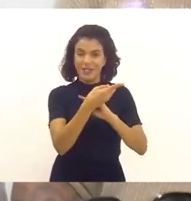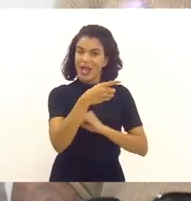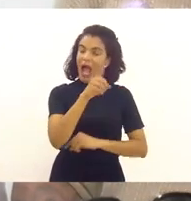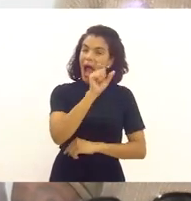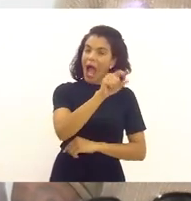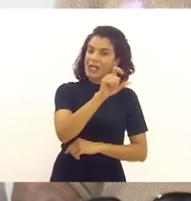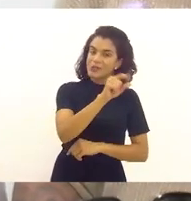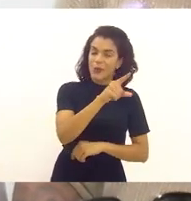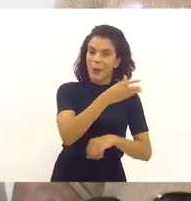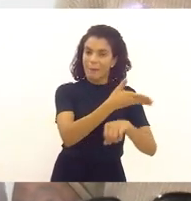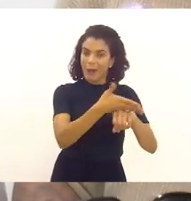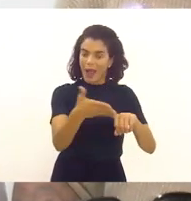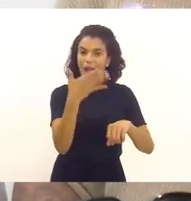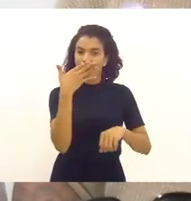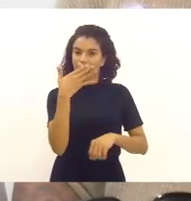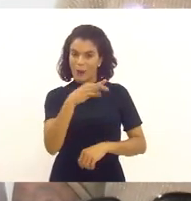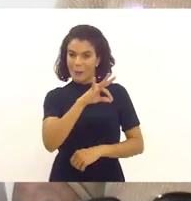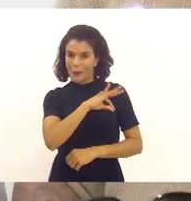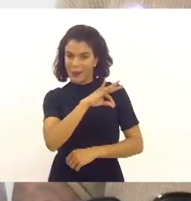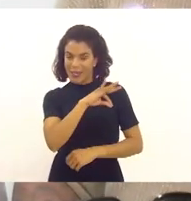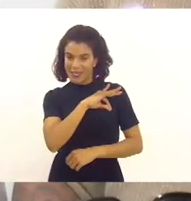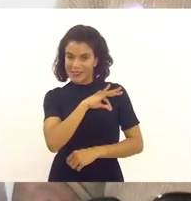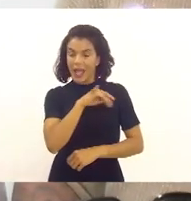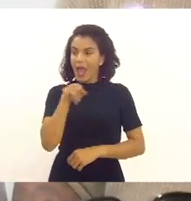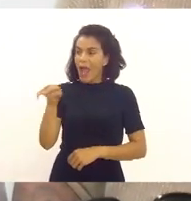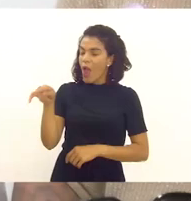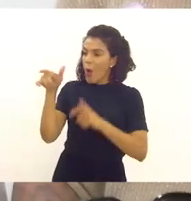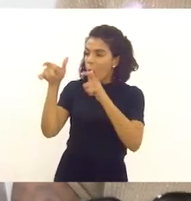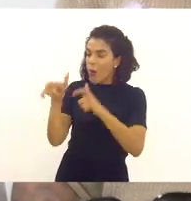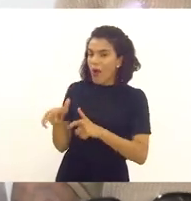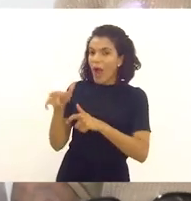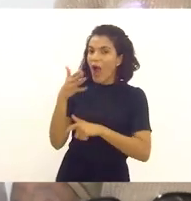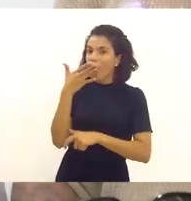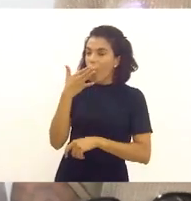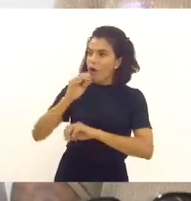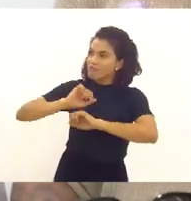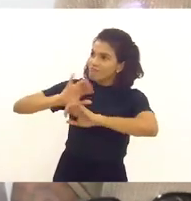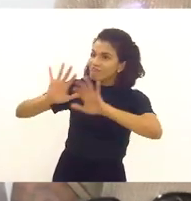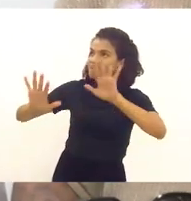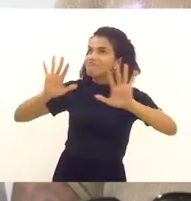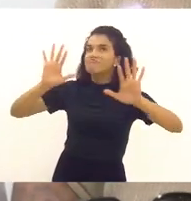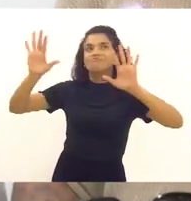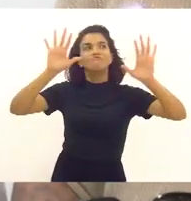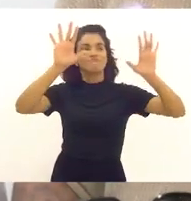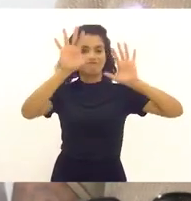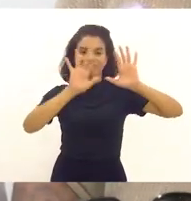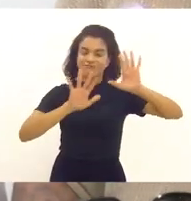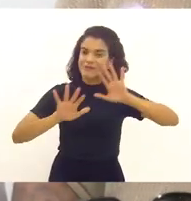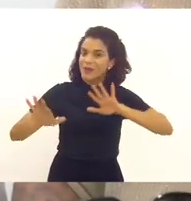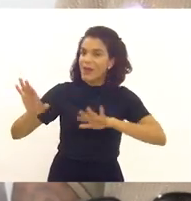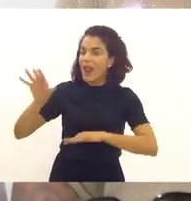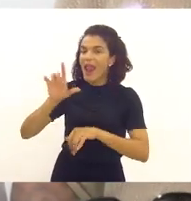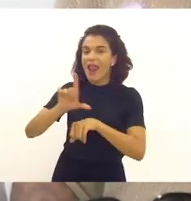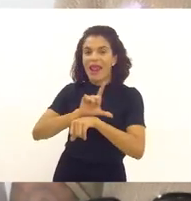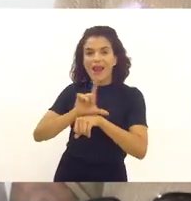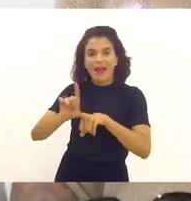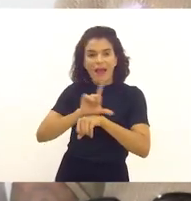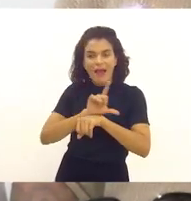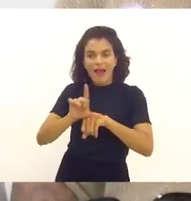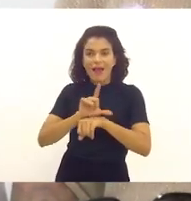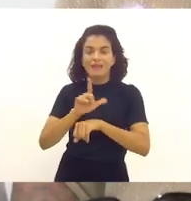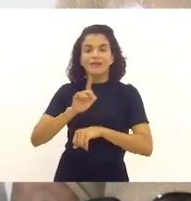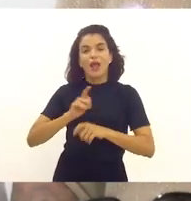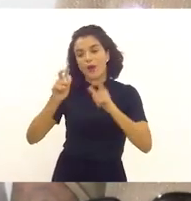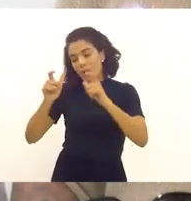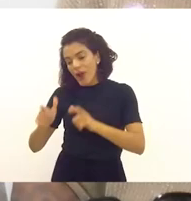dias é uma sala com um ambiente em Lilás com não é feita não é decorada pelos policiais que Muitas delas tem a